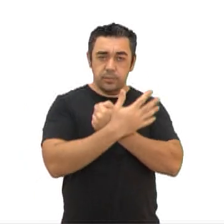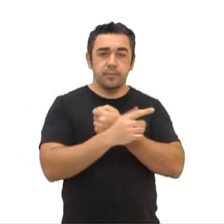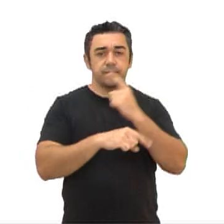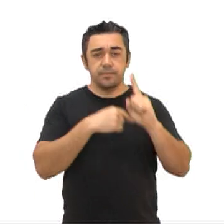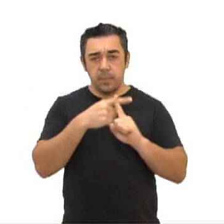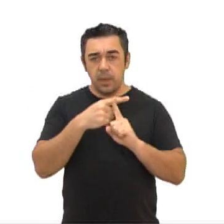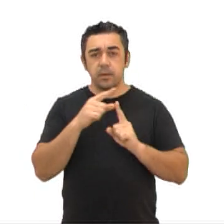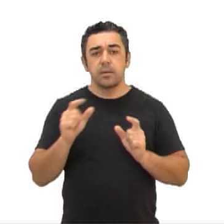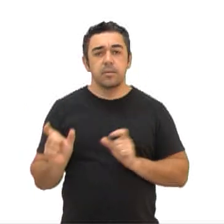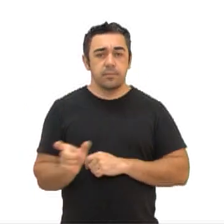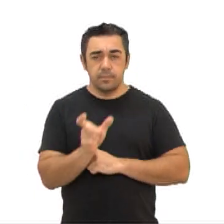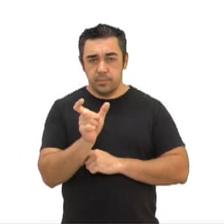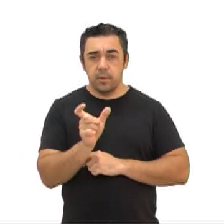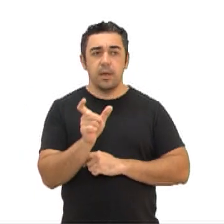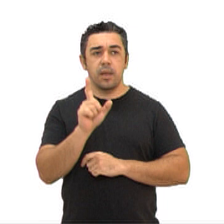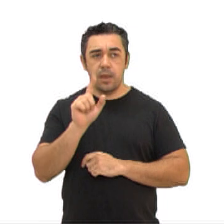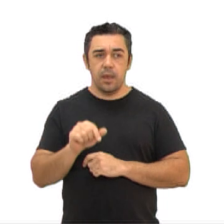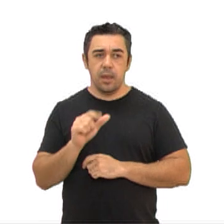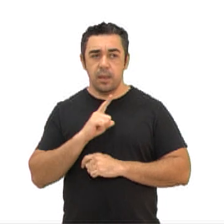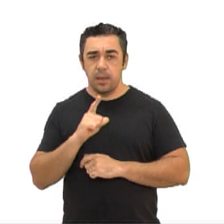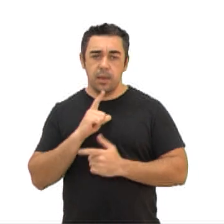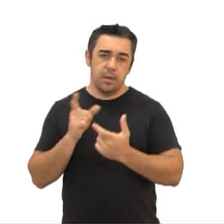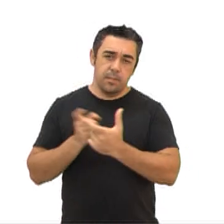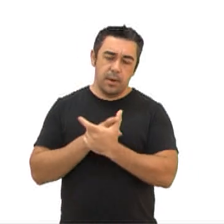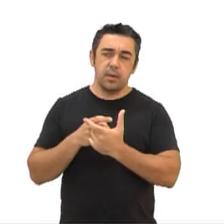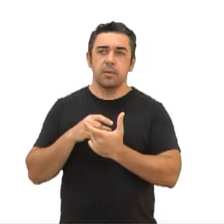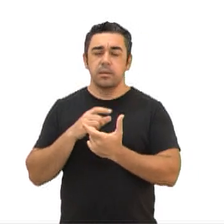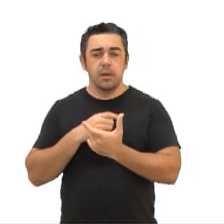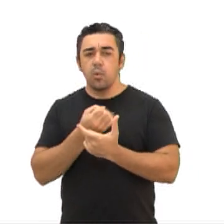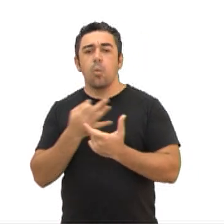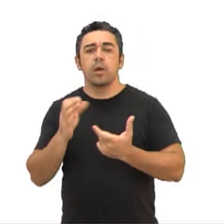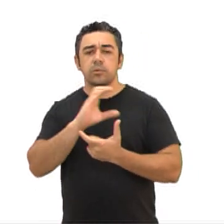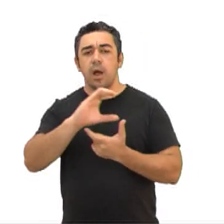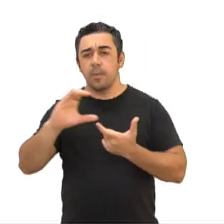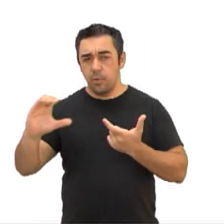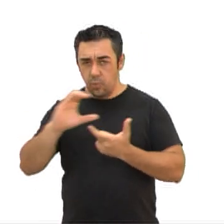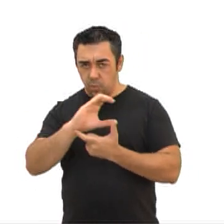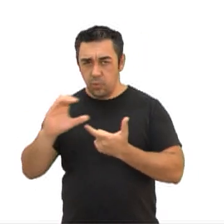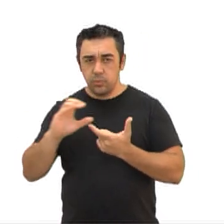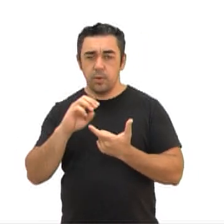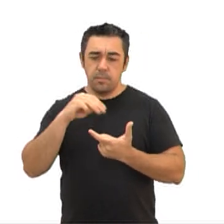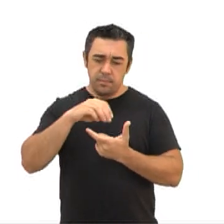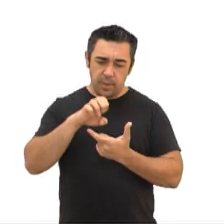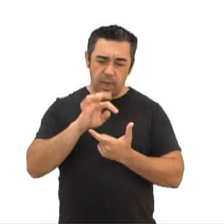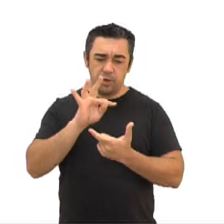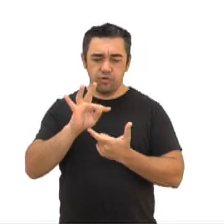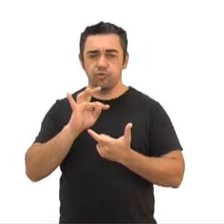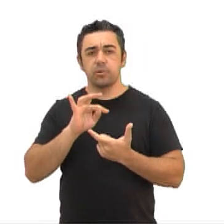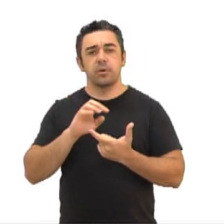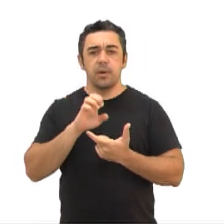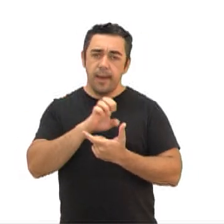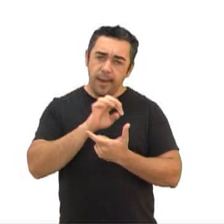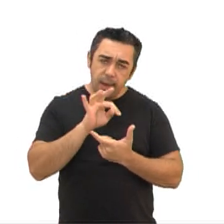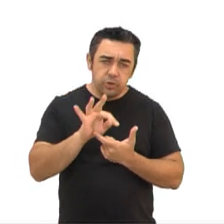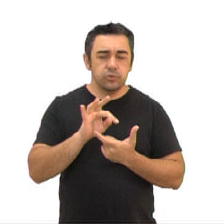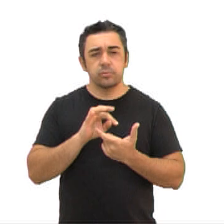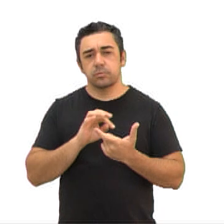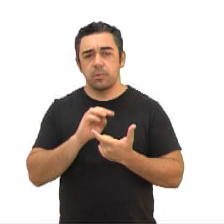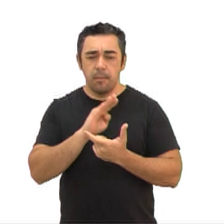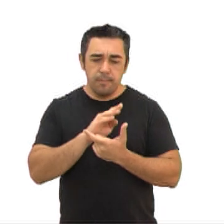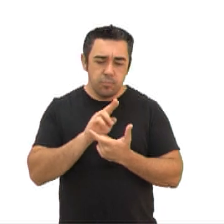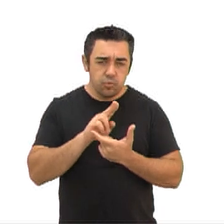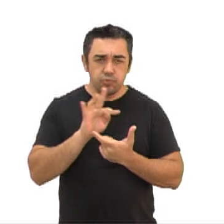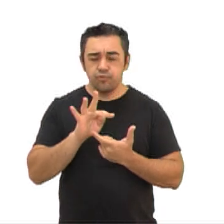o prefixo indicativo, né? Met, et, prop, but. O infixo que trabalha com o